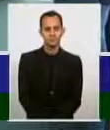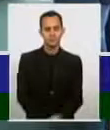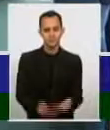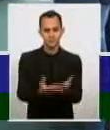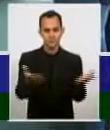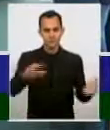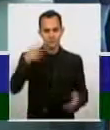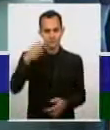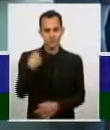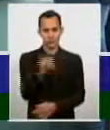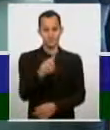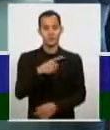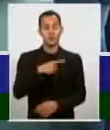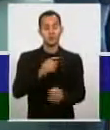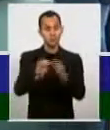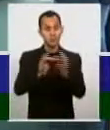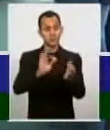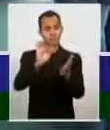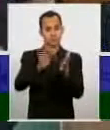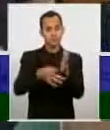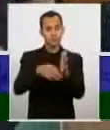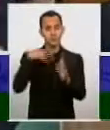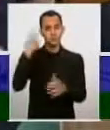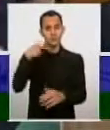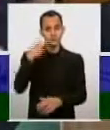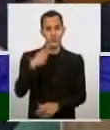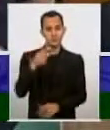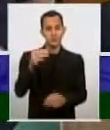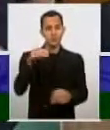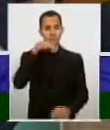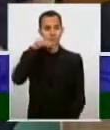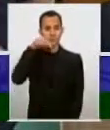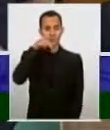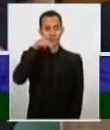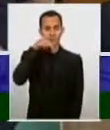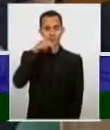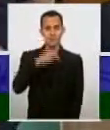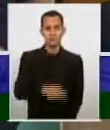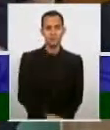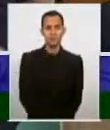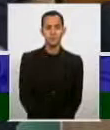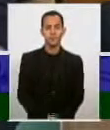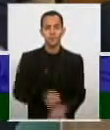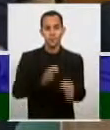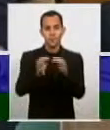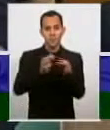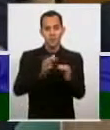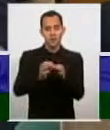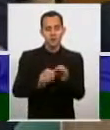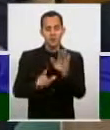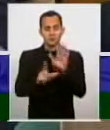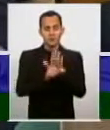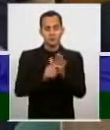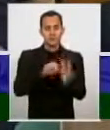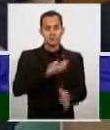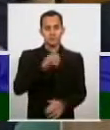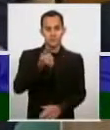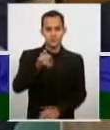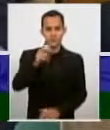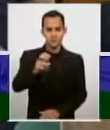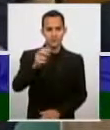Senhores vereadores, nós temos aqui uma matéria de autoria do vereador Márcio Nobre. Projeto de lei ordinária número